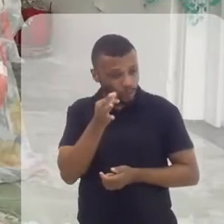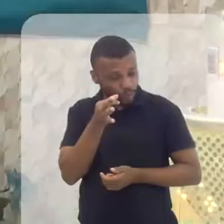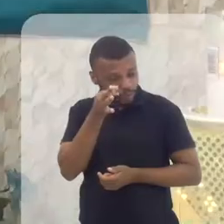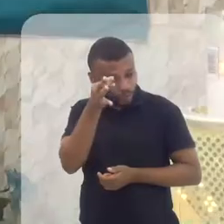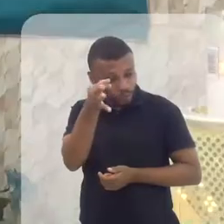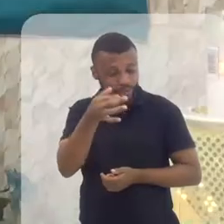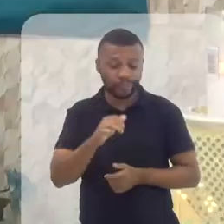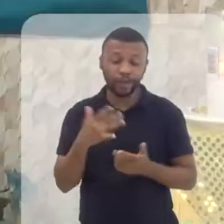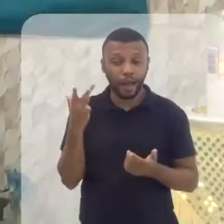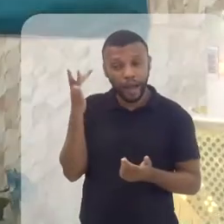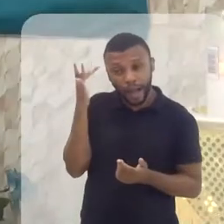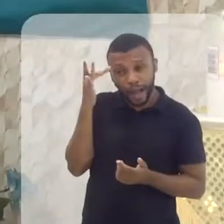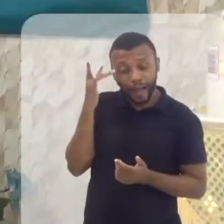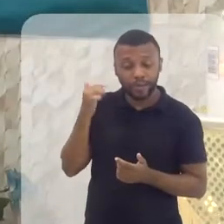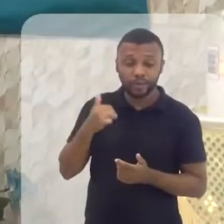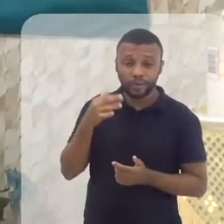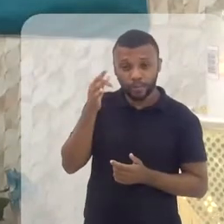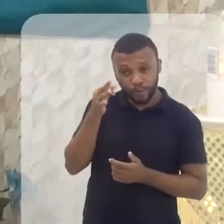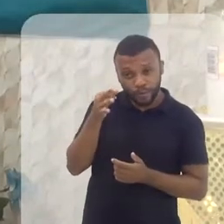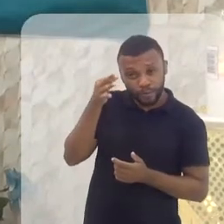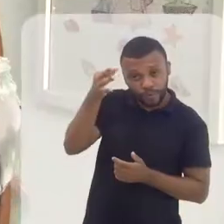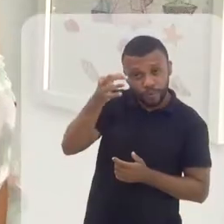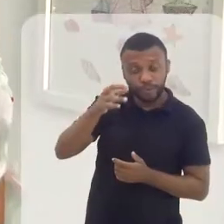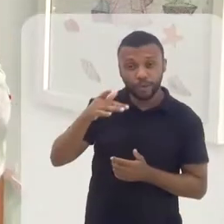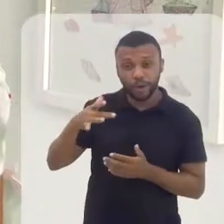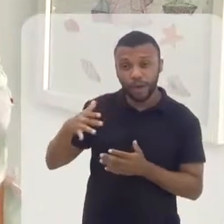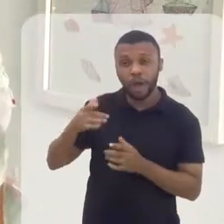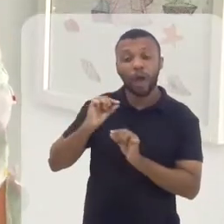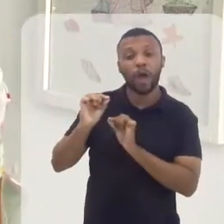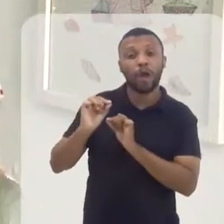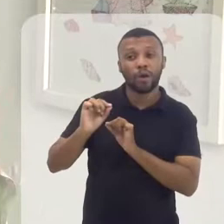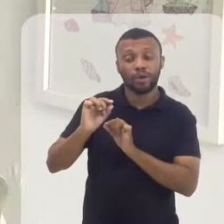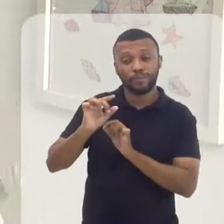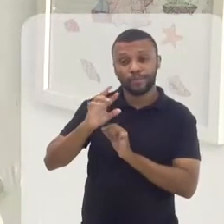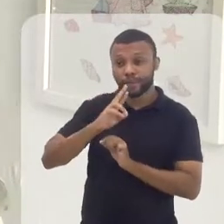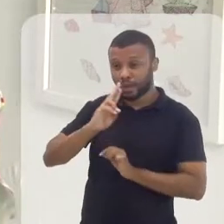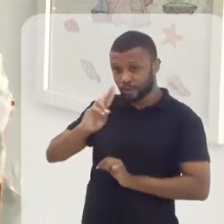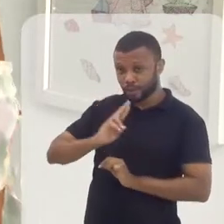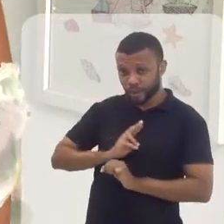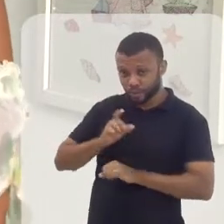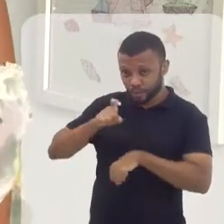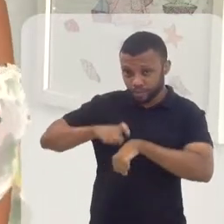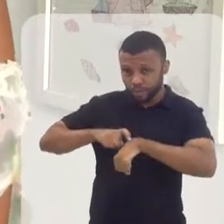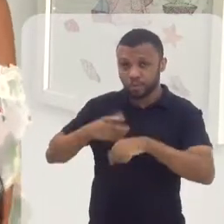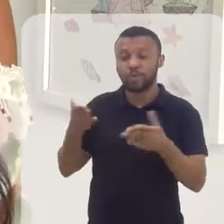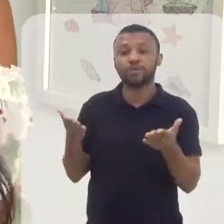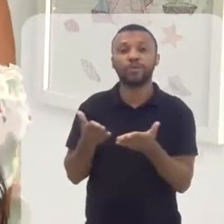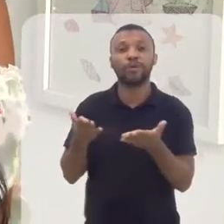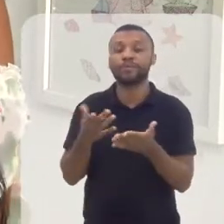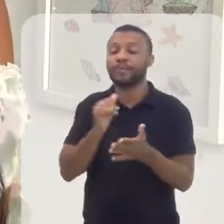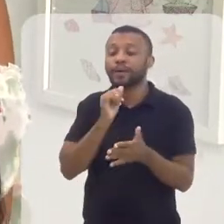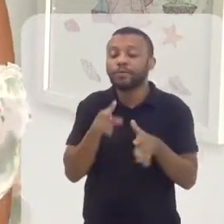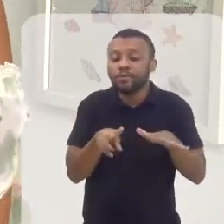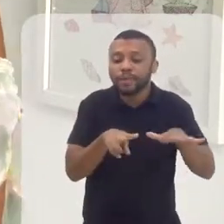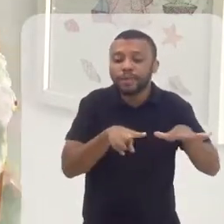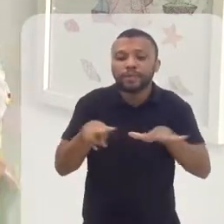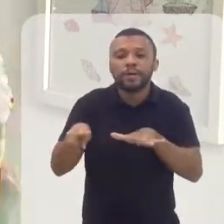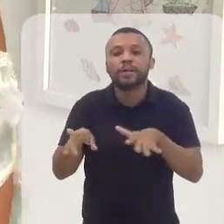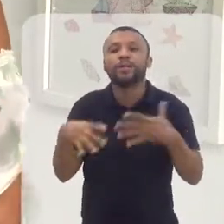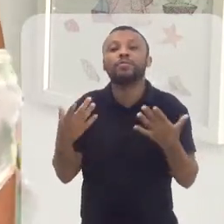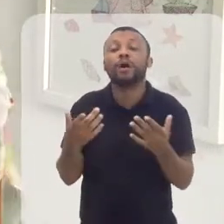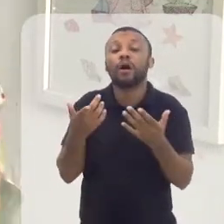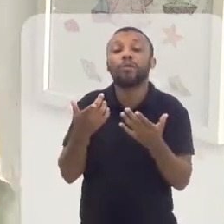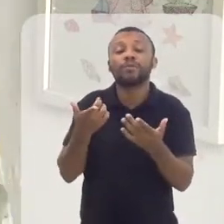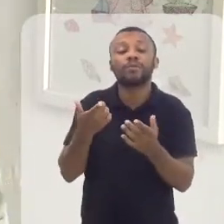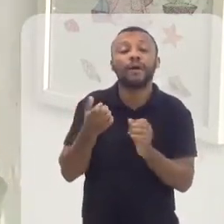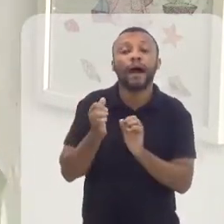futuro? Olha, eu acho que o meu futuro é resultado de hoje. Então, eu jogo para mim na semana. Qual é